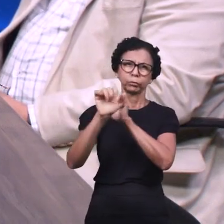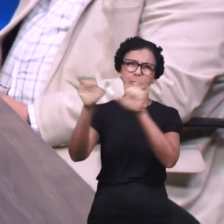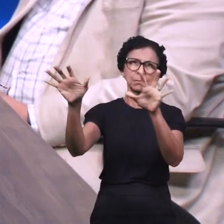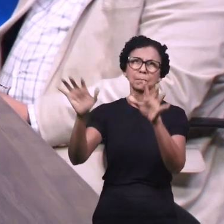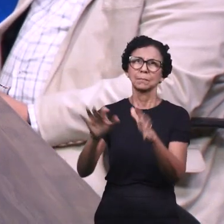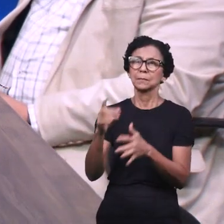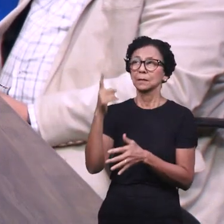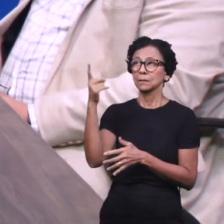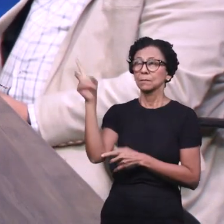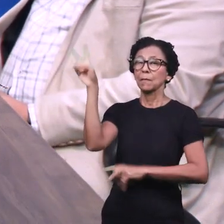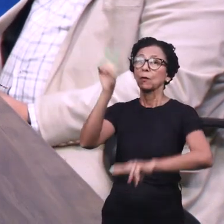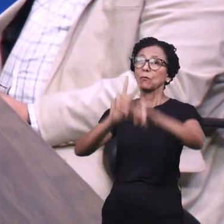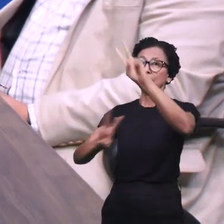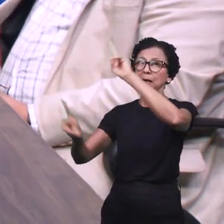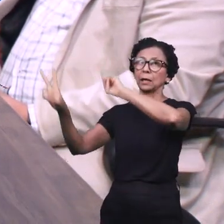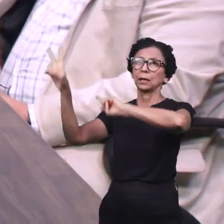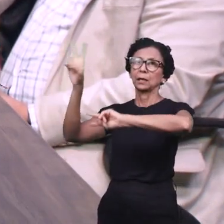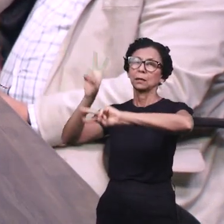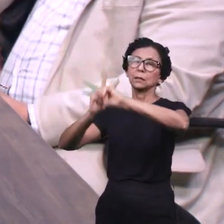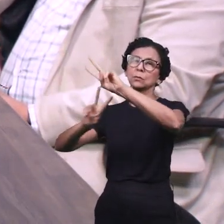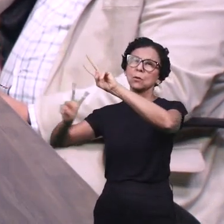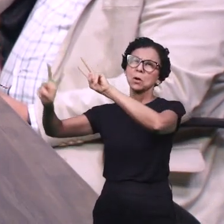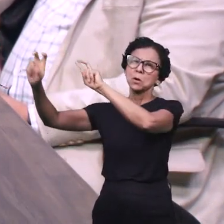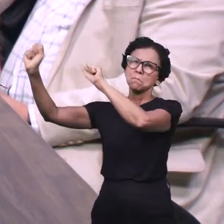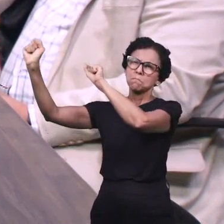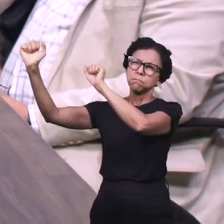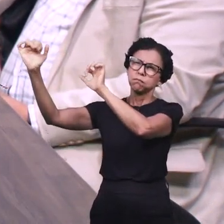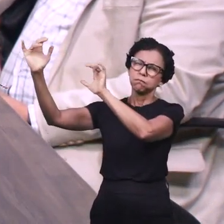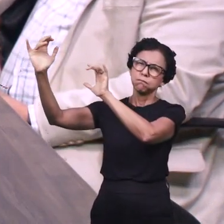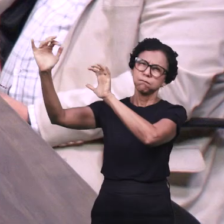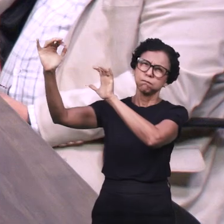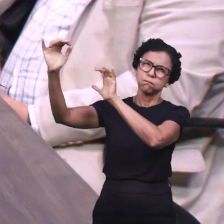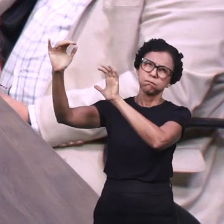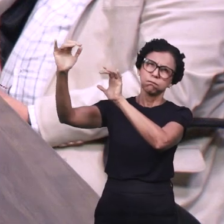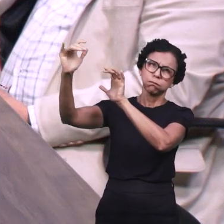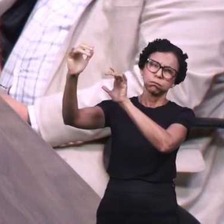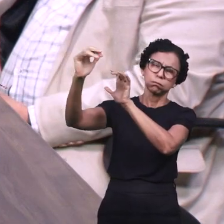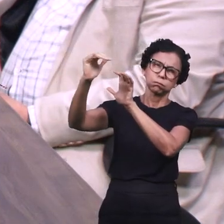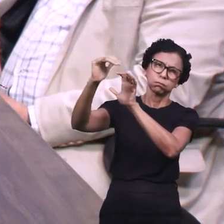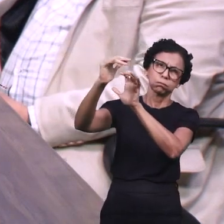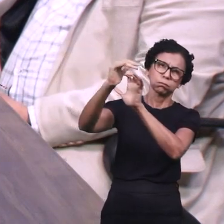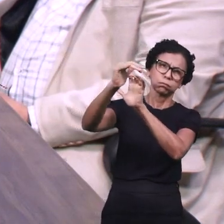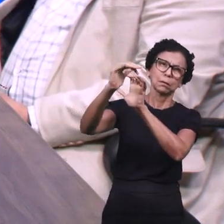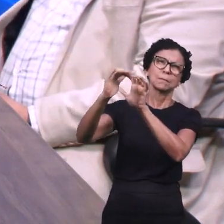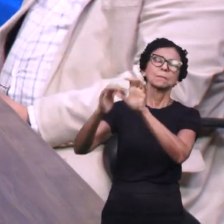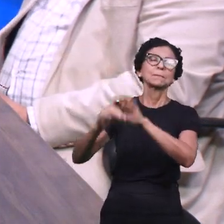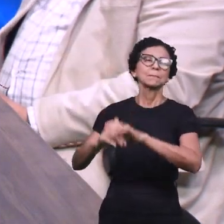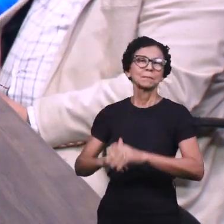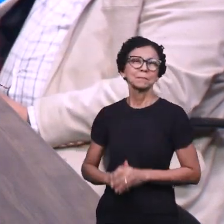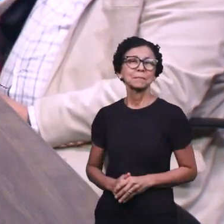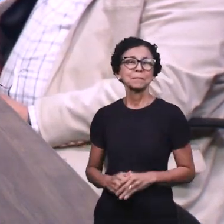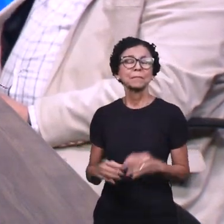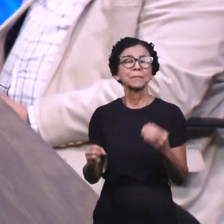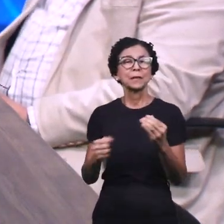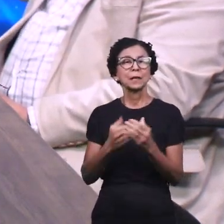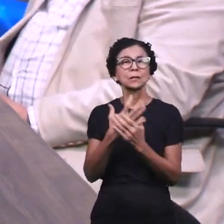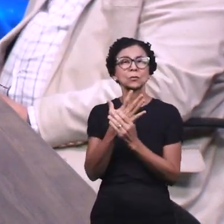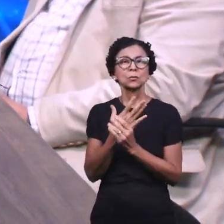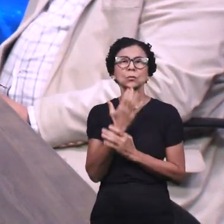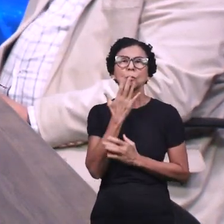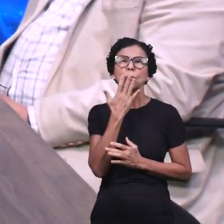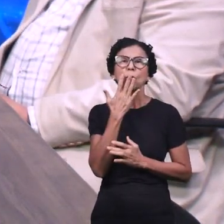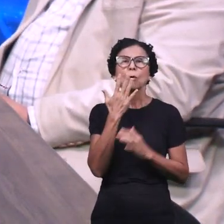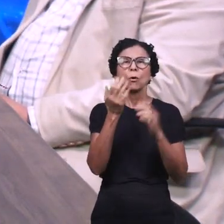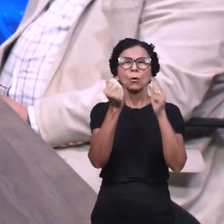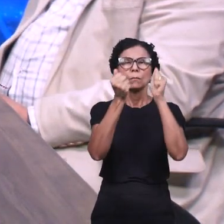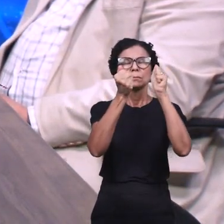O vento solar ele vem, os irmãos estão vendo aí, e ele gera lá nos polos as auroras. essas linhas que nós estamos vendo